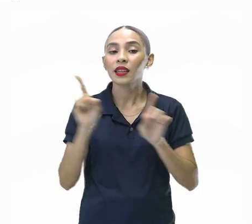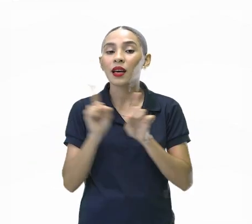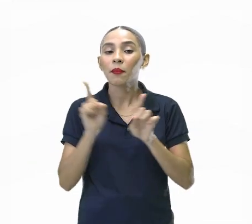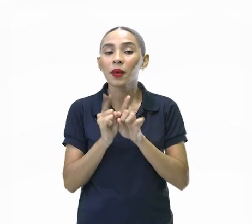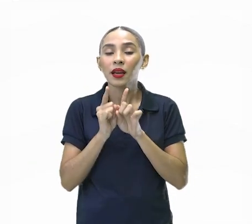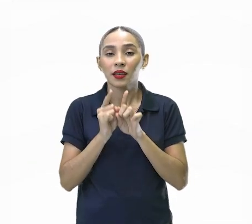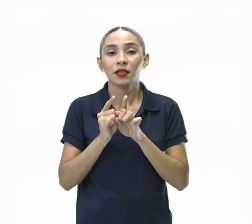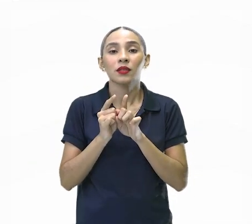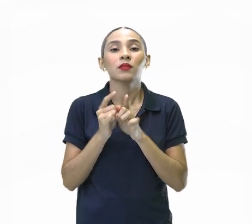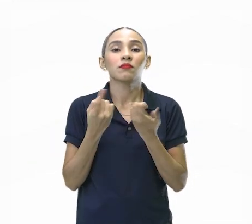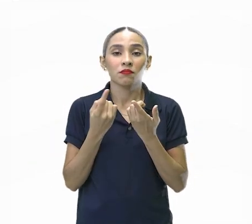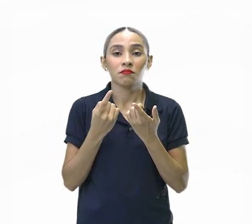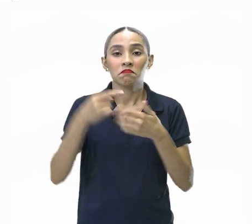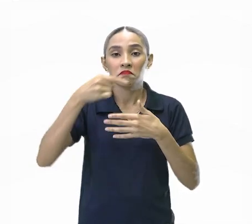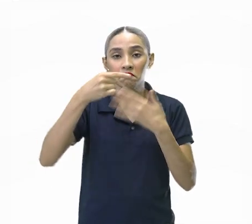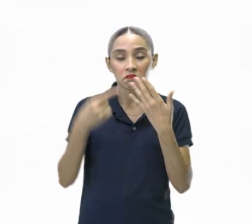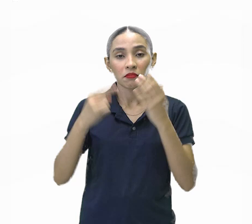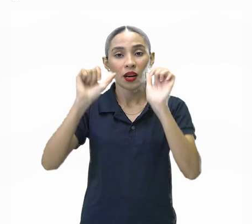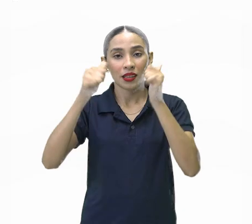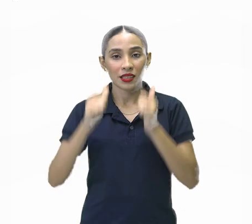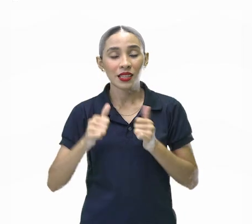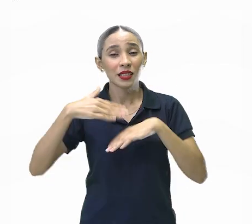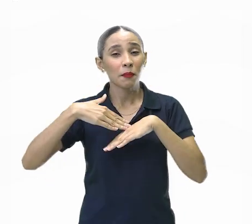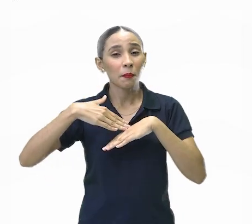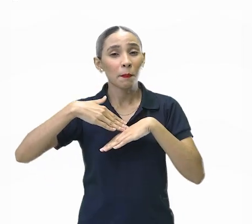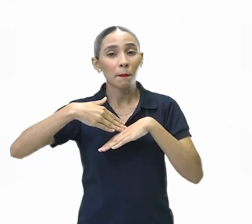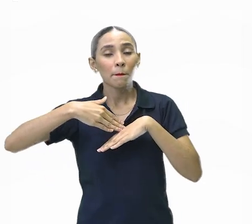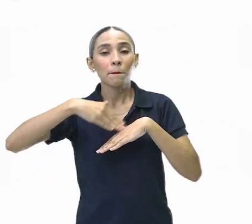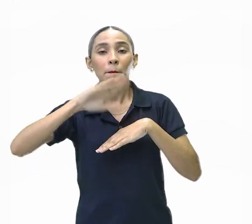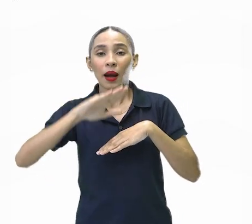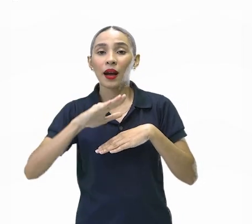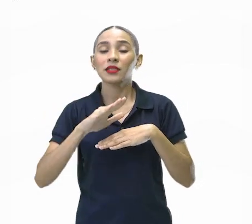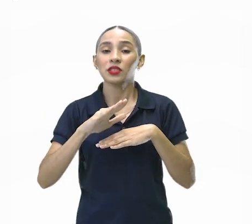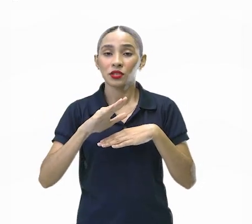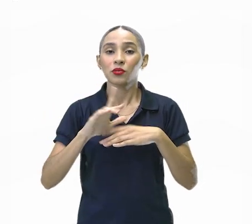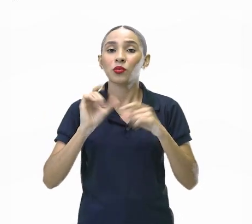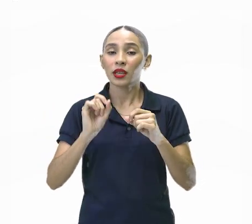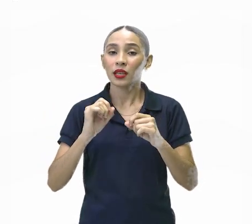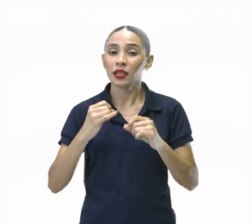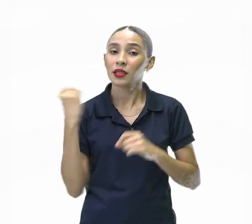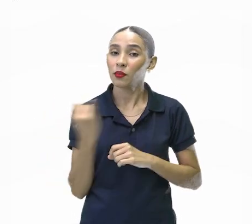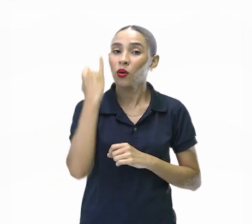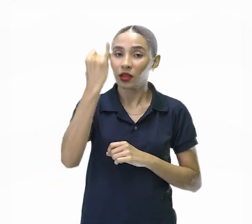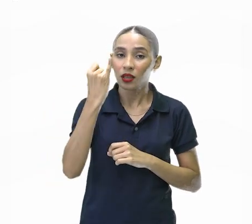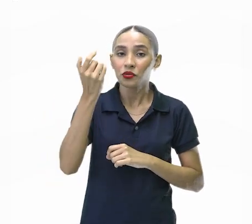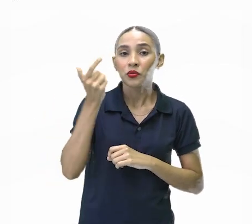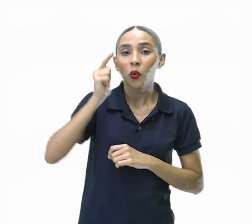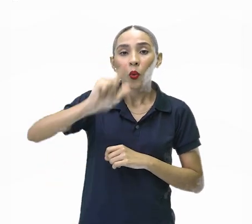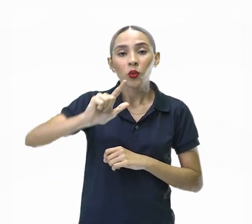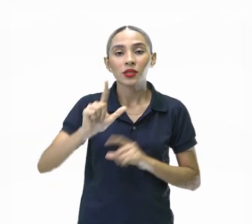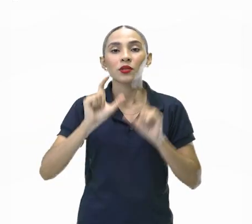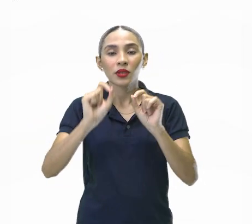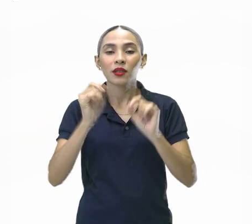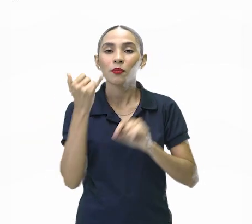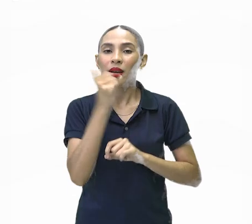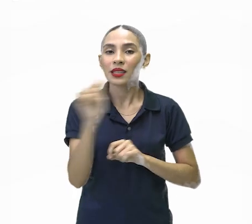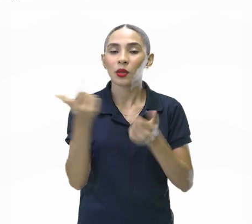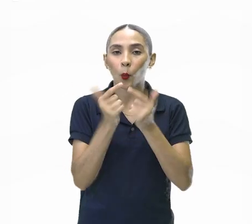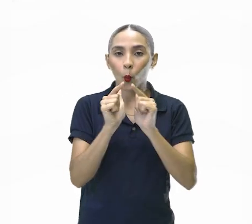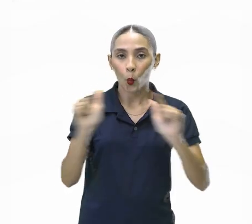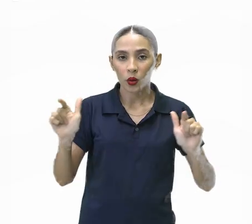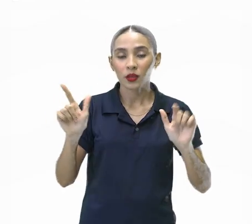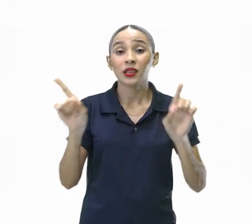fontes alternativas mais promissoras para a obtenção energética. E